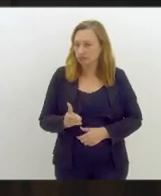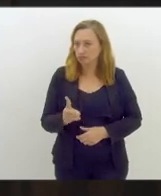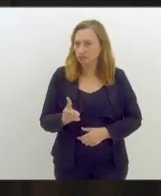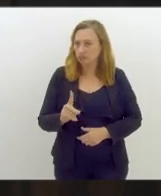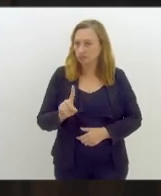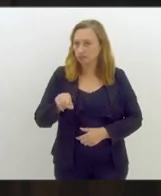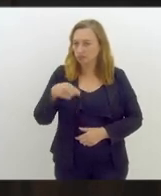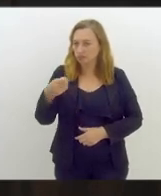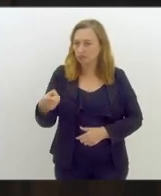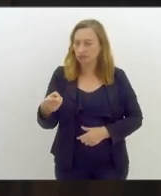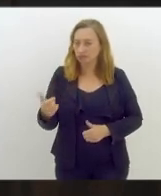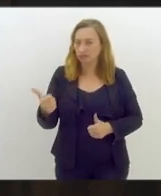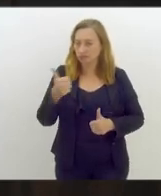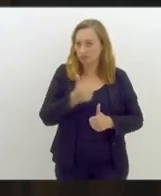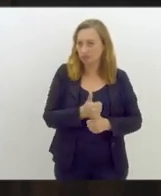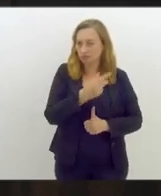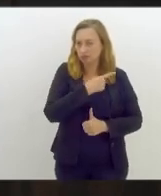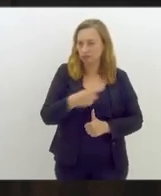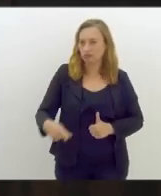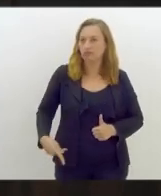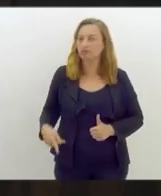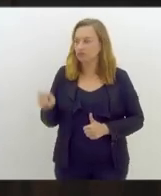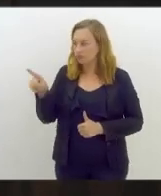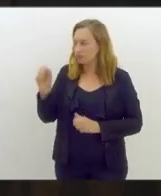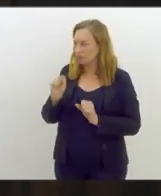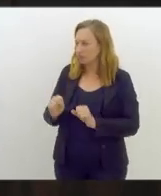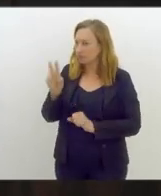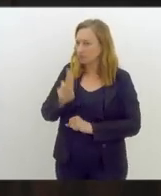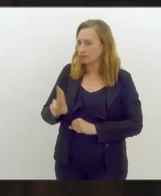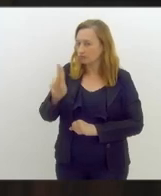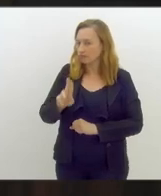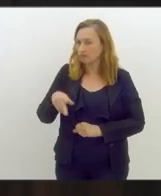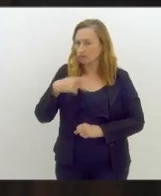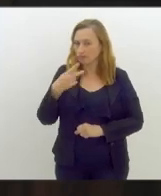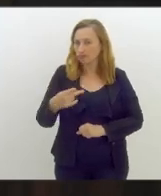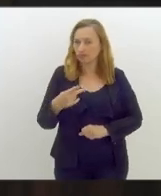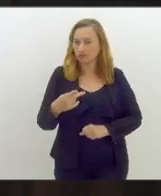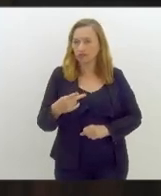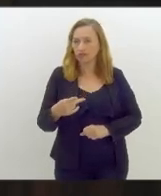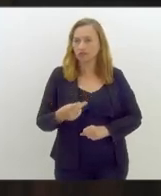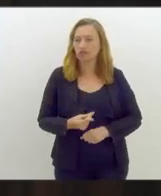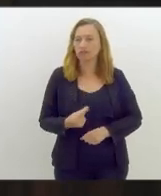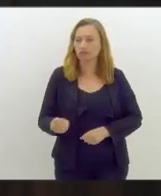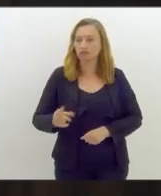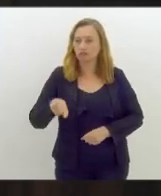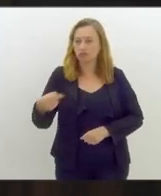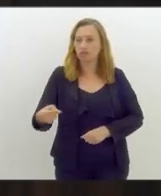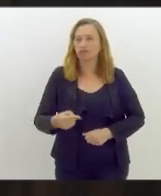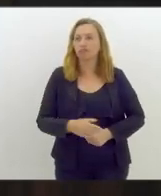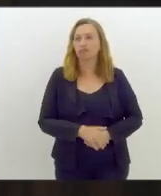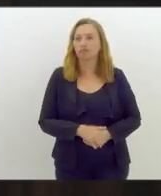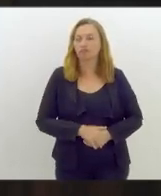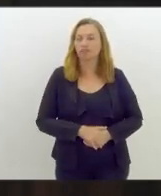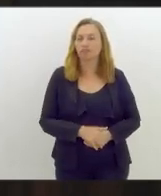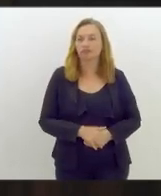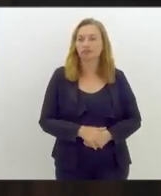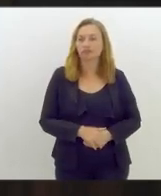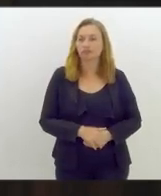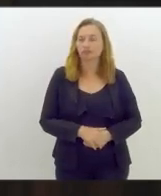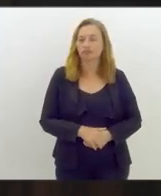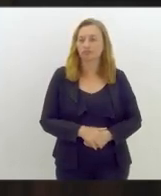depois na presidência, para que eu possa fazer uso da palavra e me retirar em seguida.